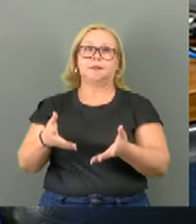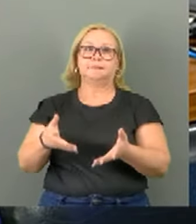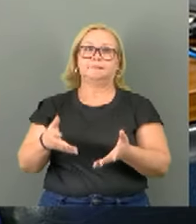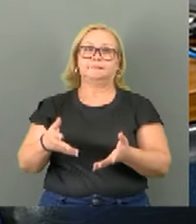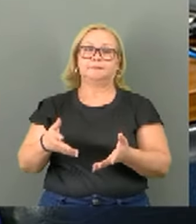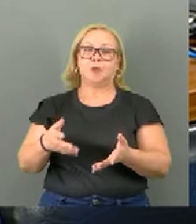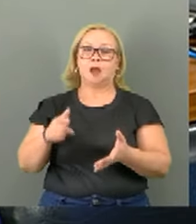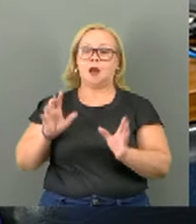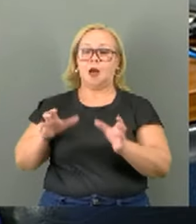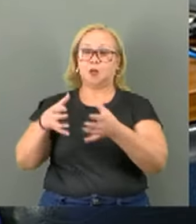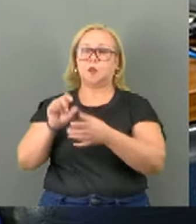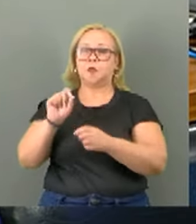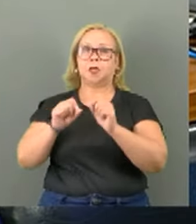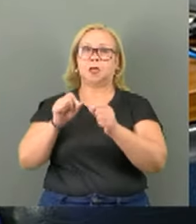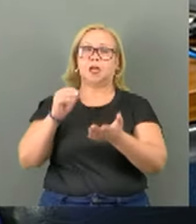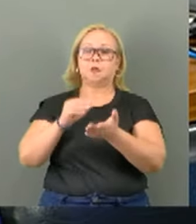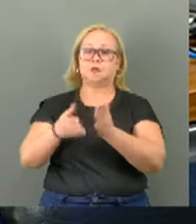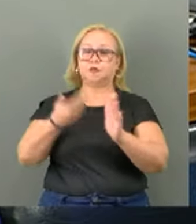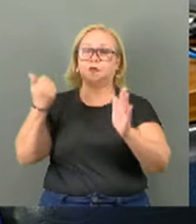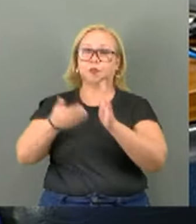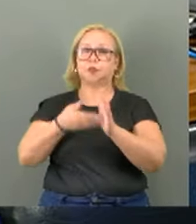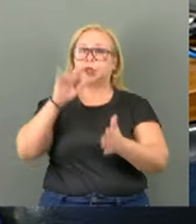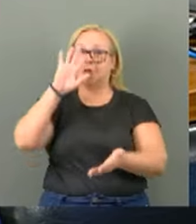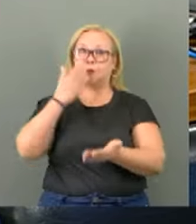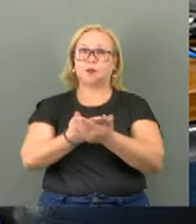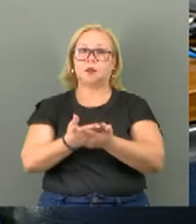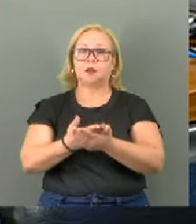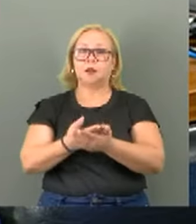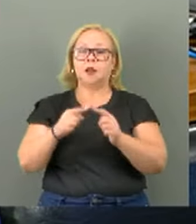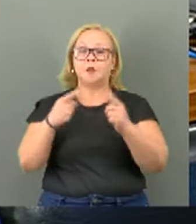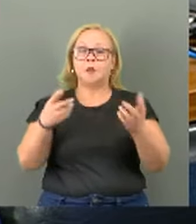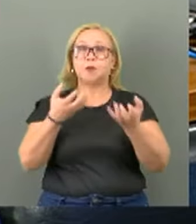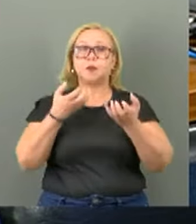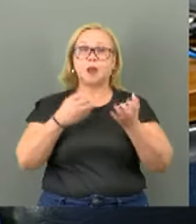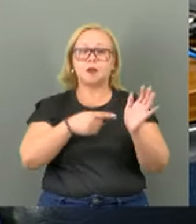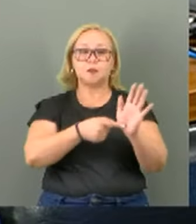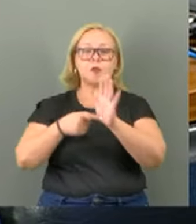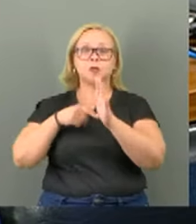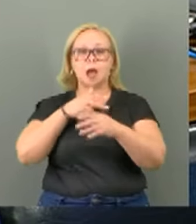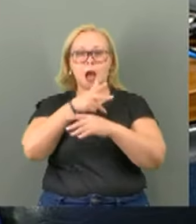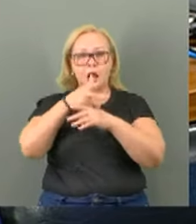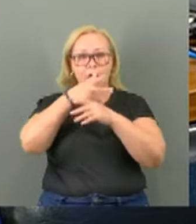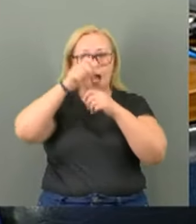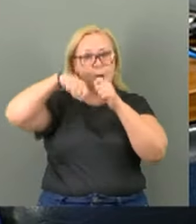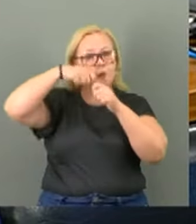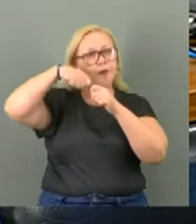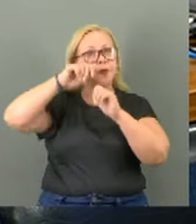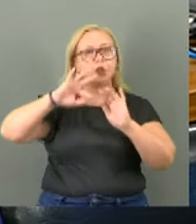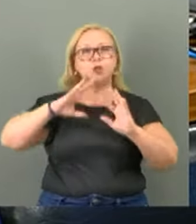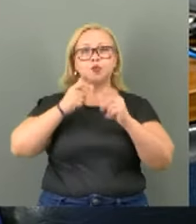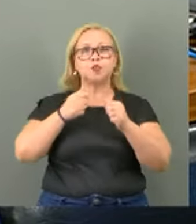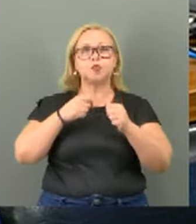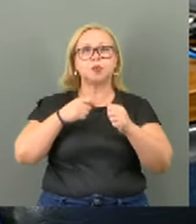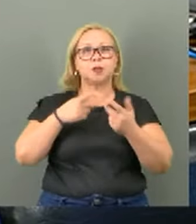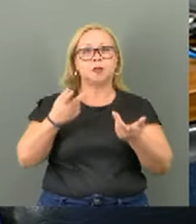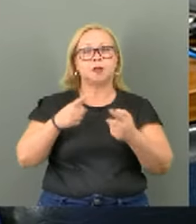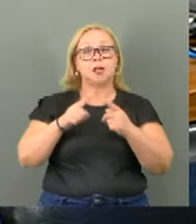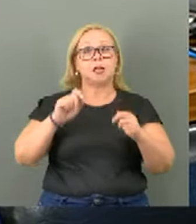E ele falou, mas eu posso mostrar por vídeo, tudo, porque ele está preocupado com a segurança